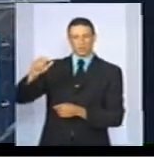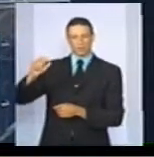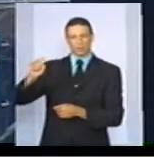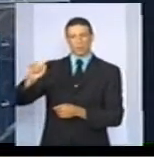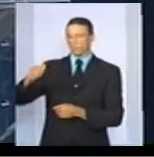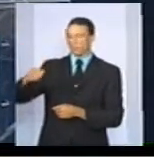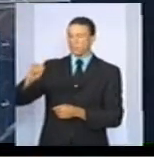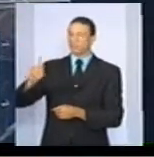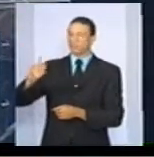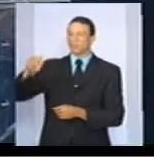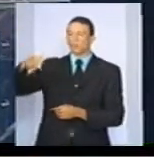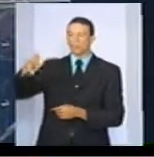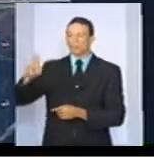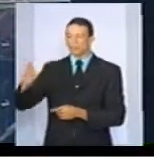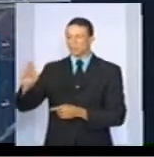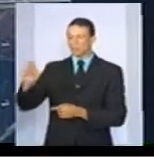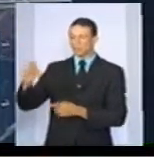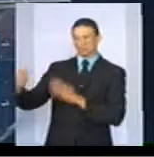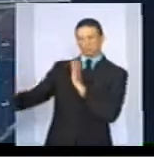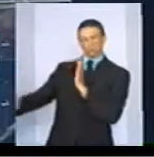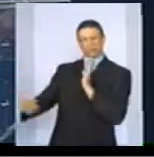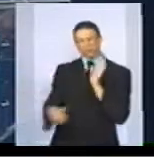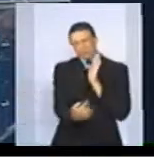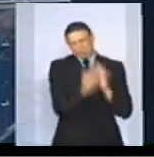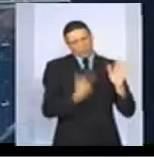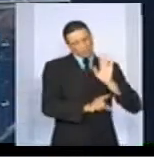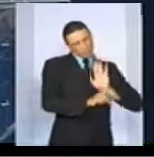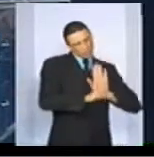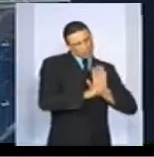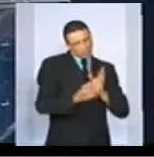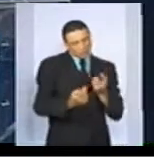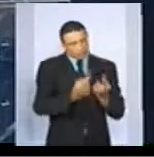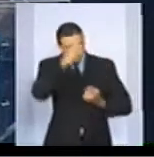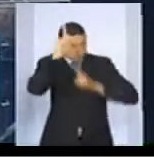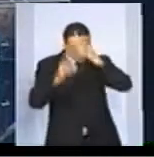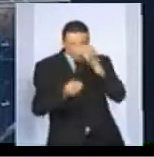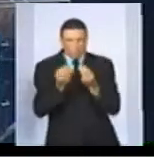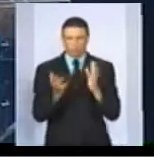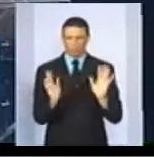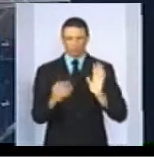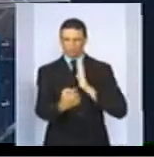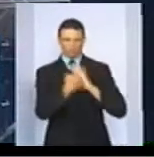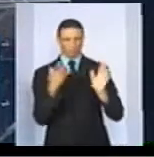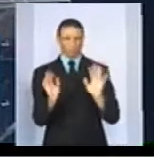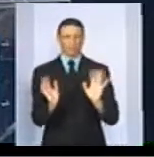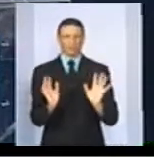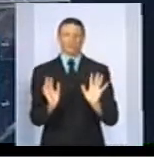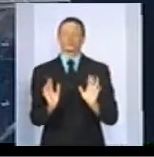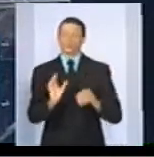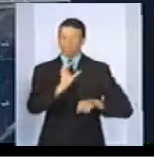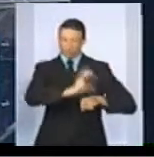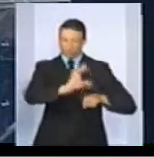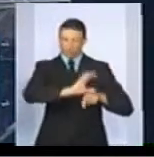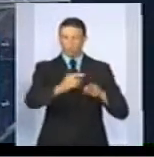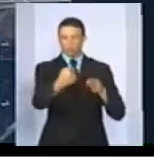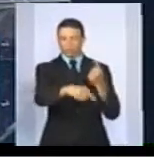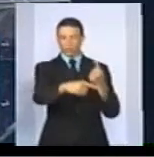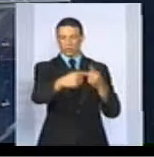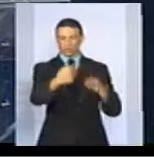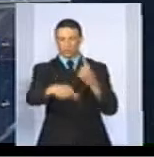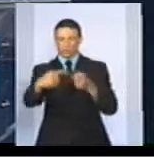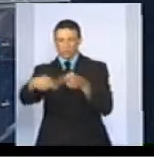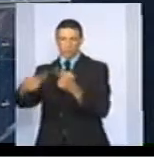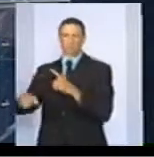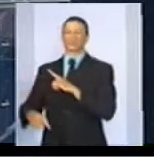são feitas as leis e as salsichas mas inconstitucionalidades existem